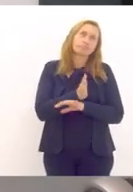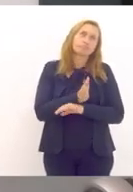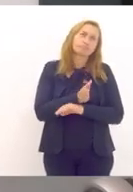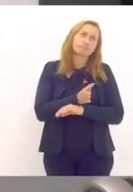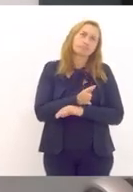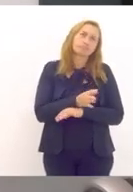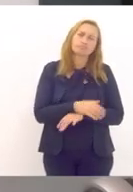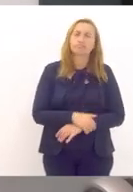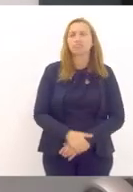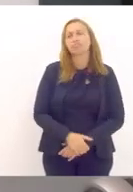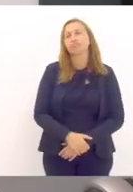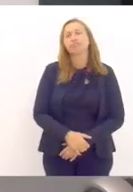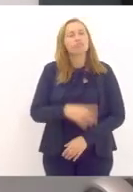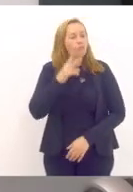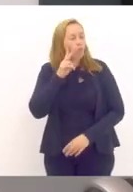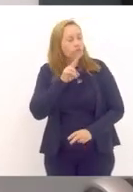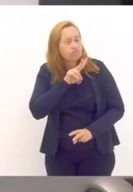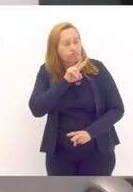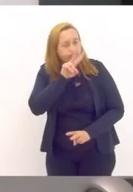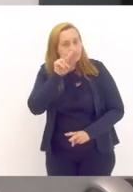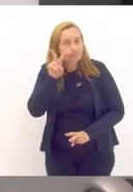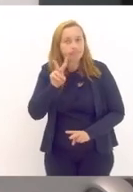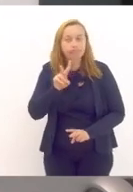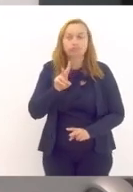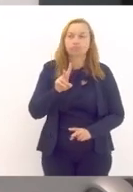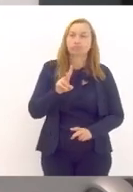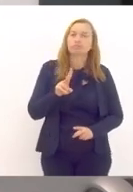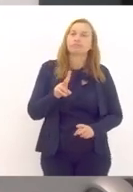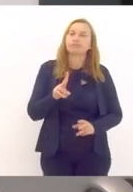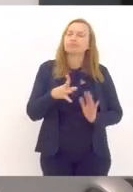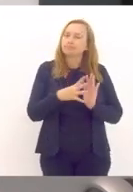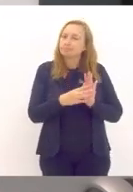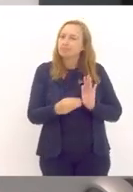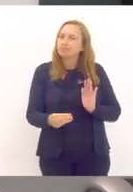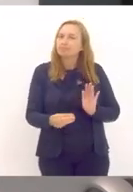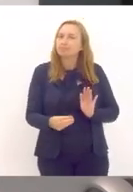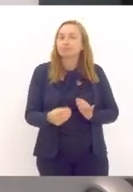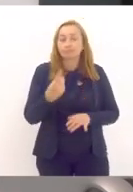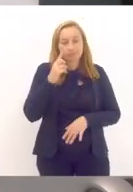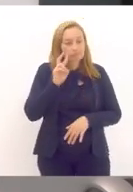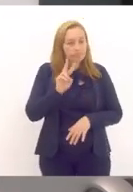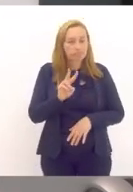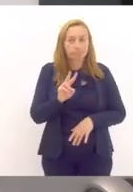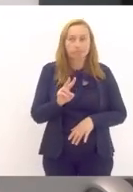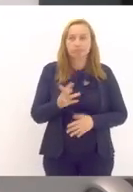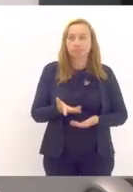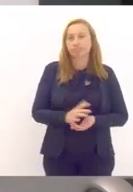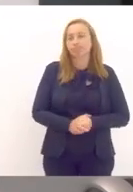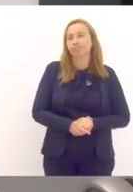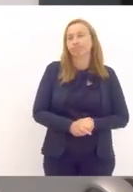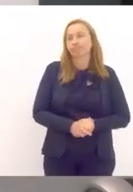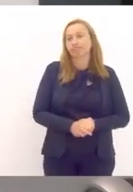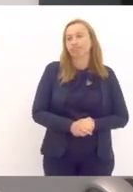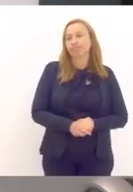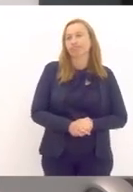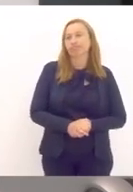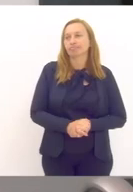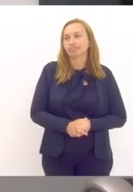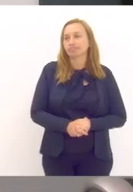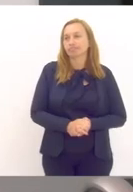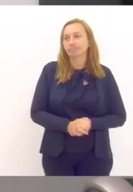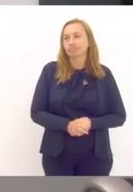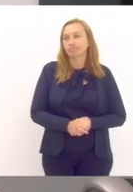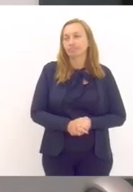Então, olhar para esse modelo que aí está. Porque, no final das contas, apesar do